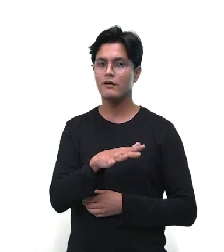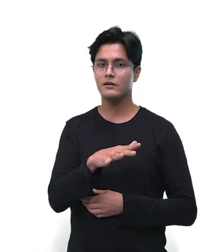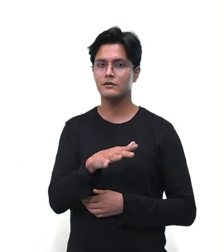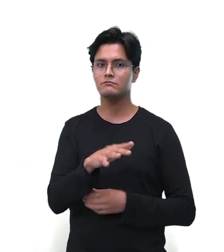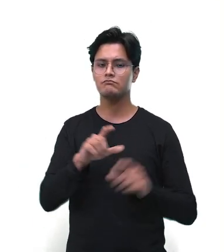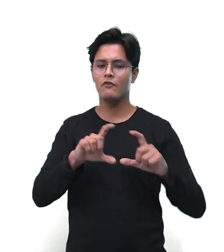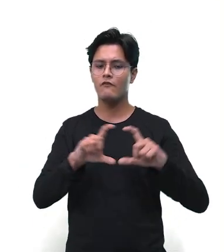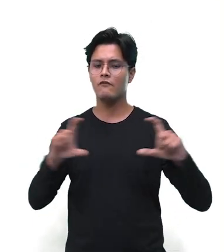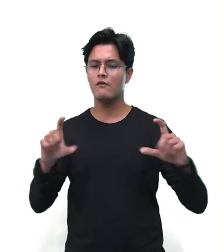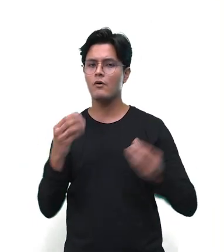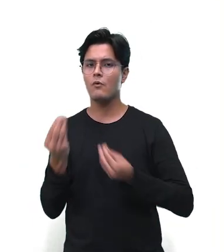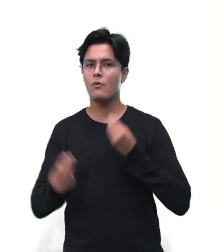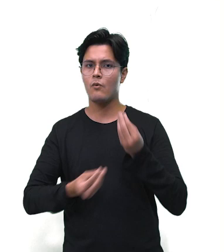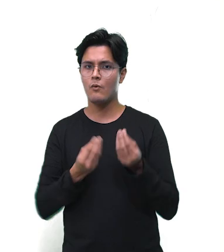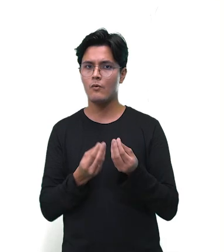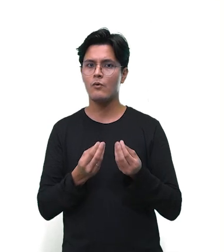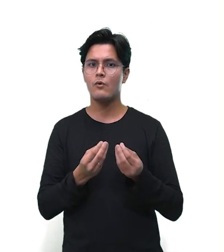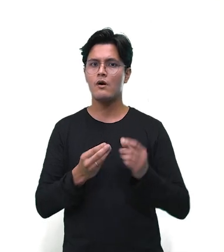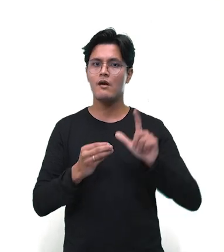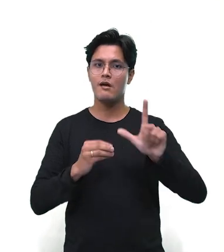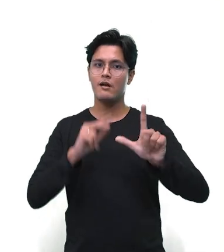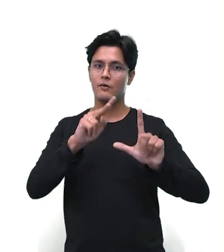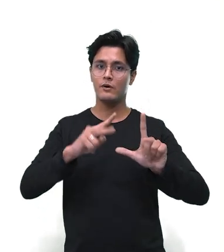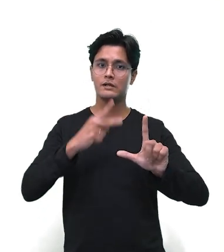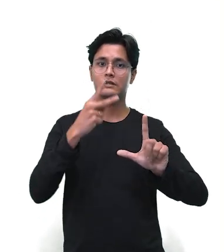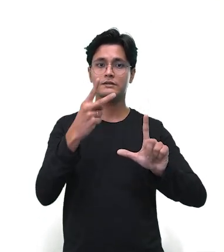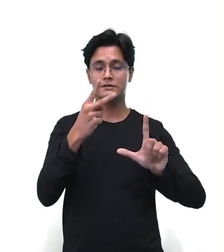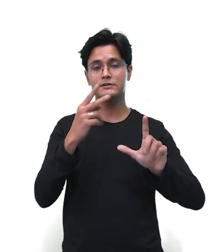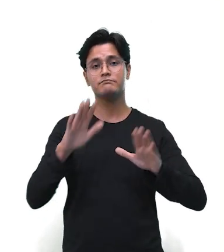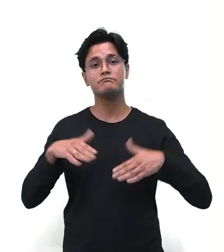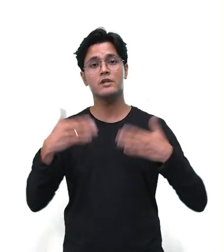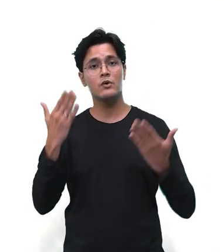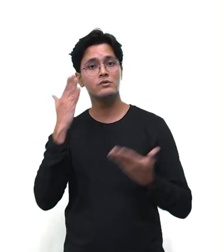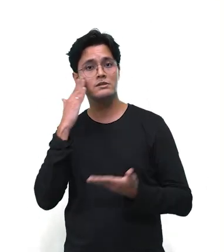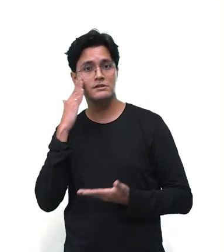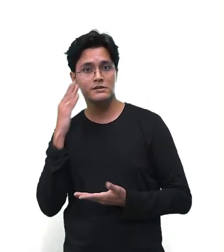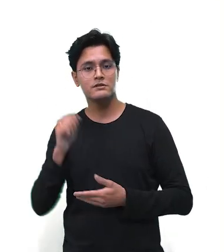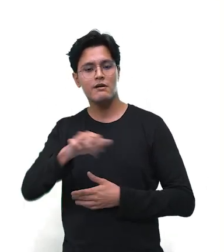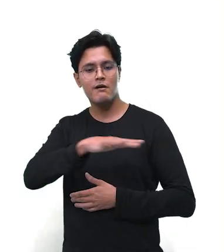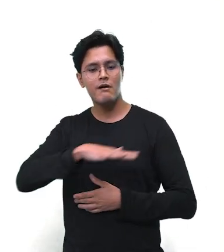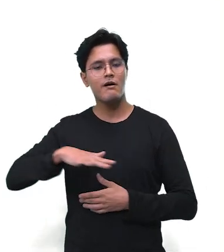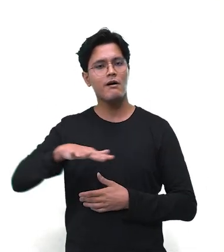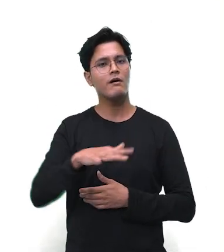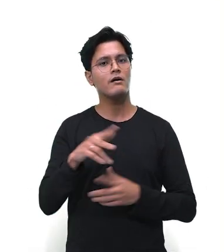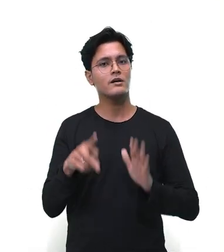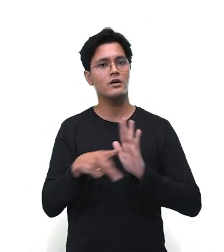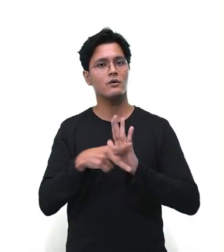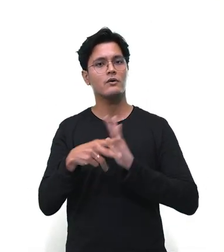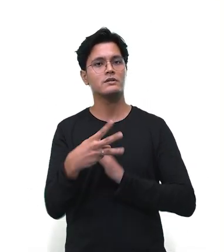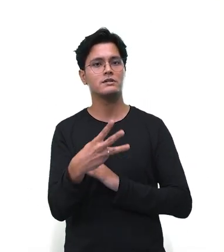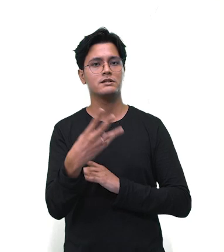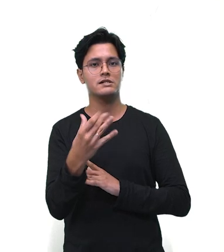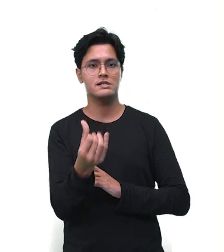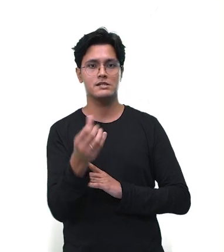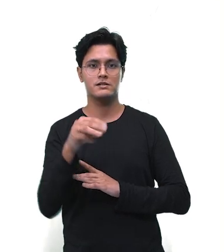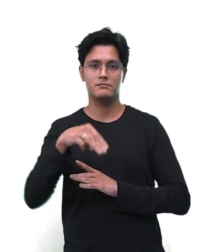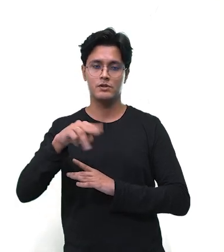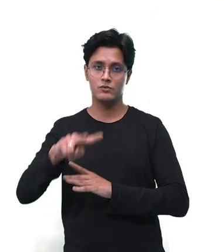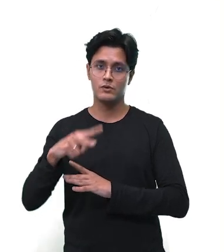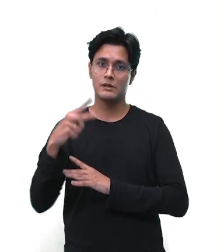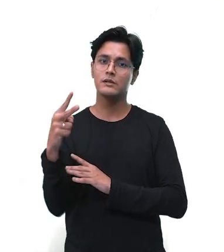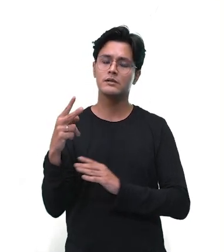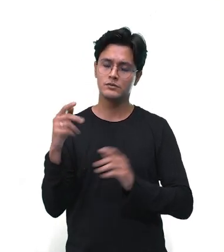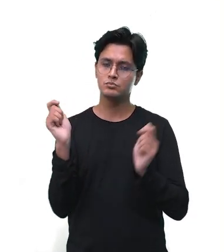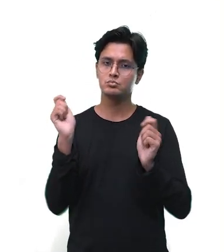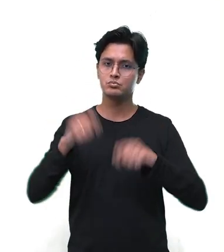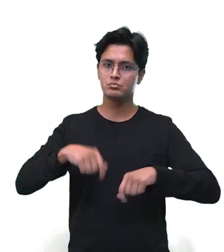ao quadrado? Então, se eu sei que a área vale 36 metros quadrados, eu vou